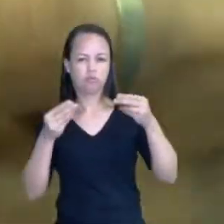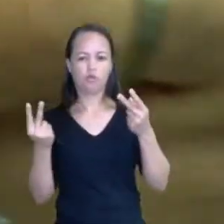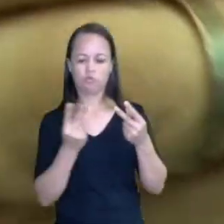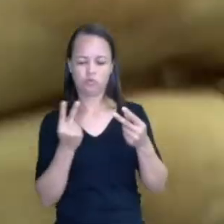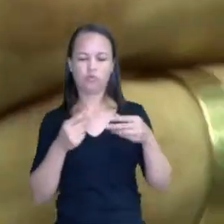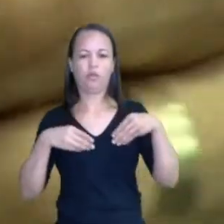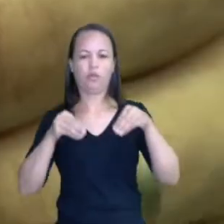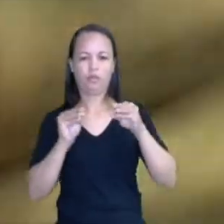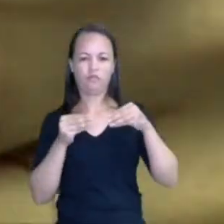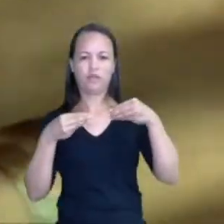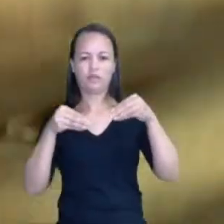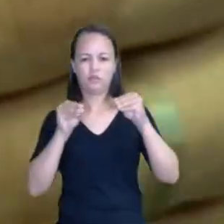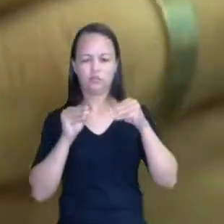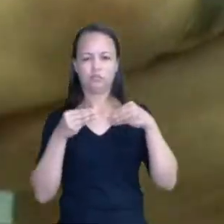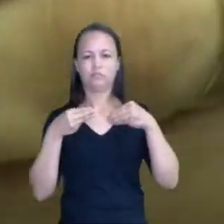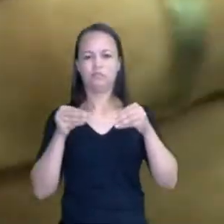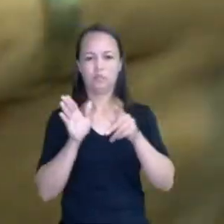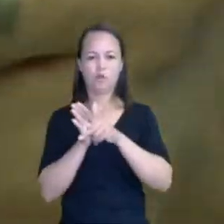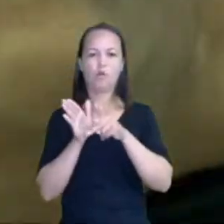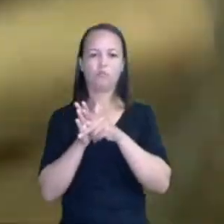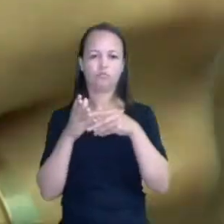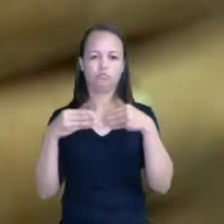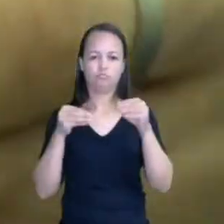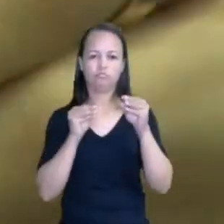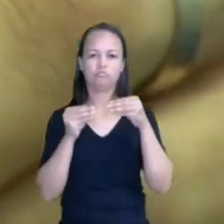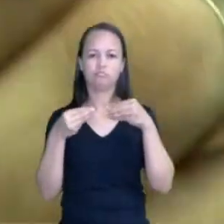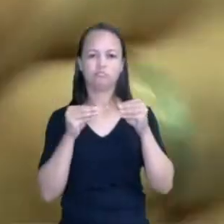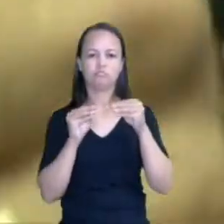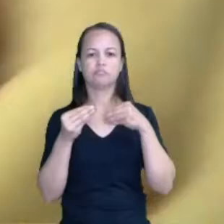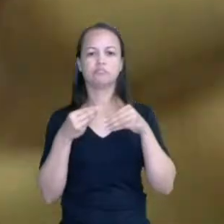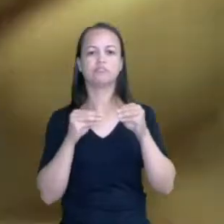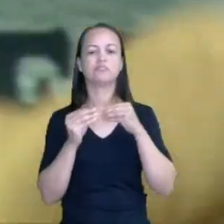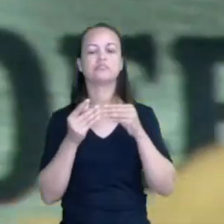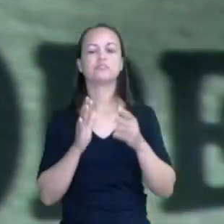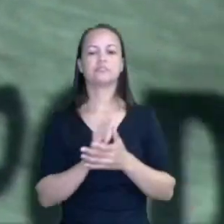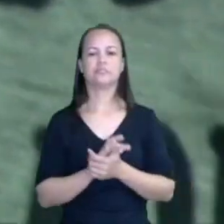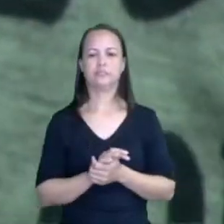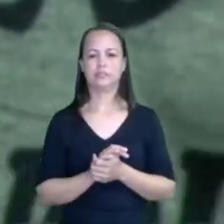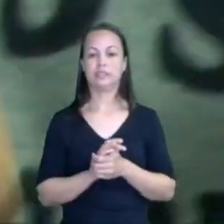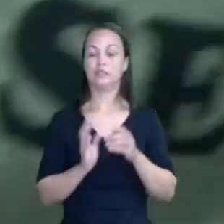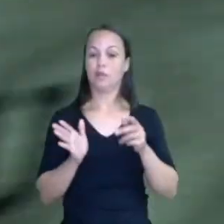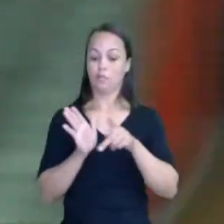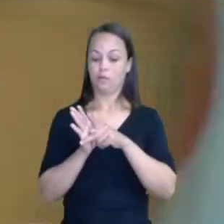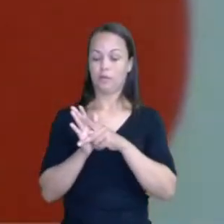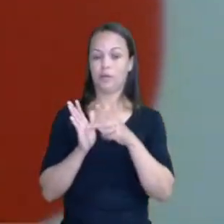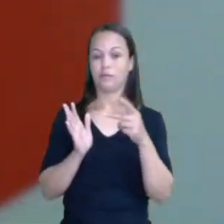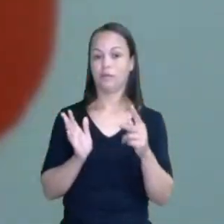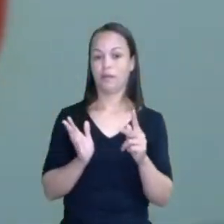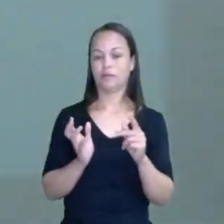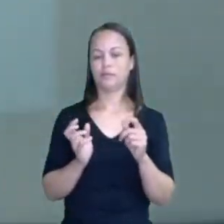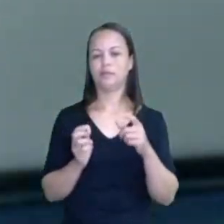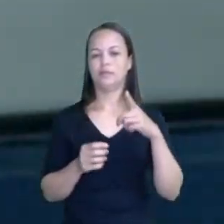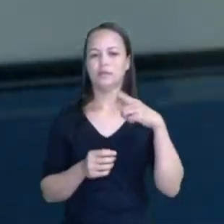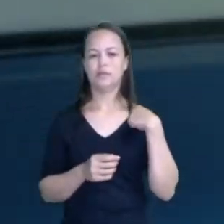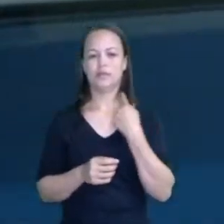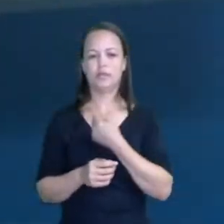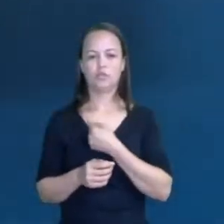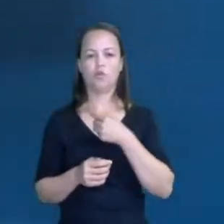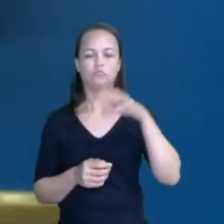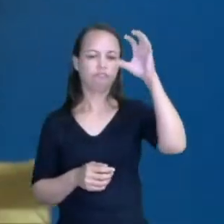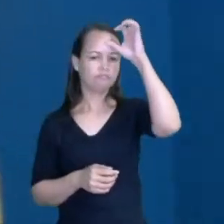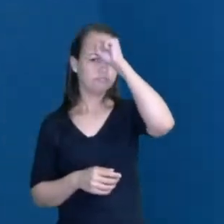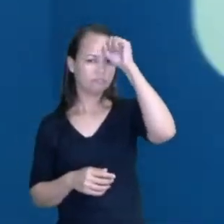flexibilidade, tá certo? É um material completamente flexível, tá certo? Essa é uma outra propriedade que a gente